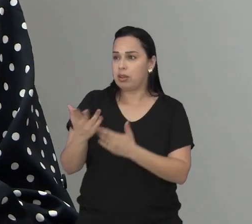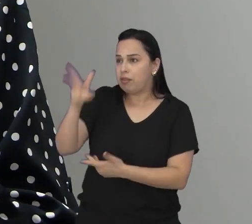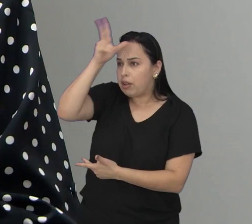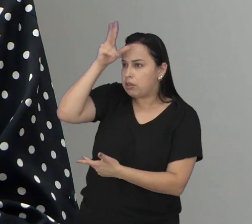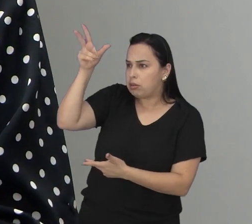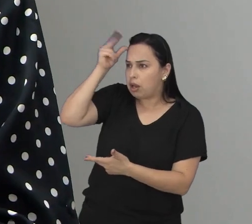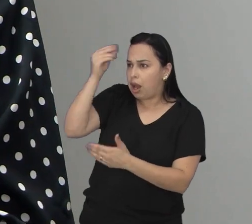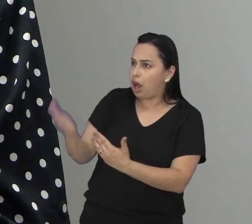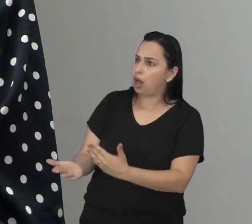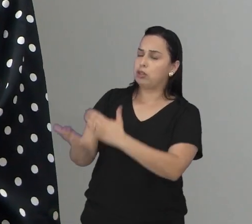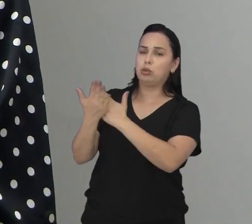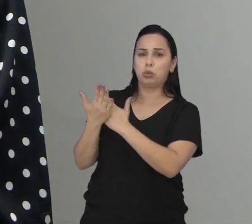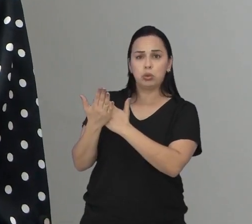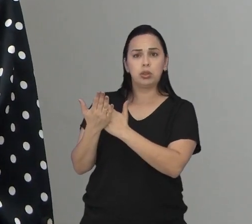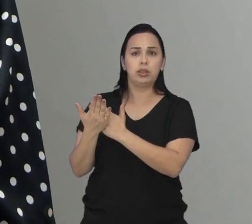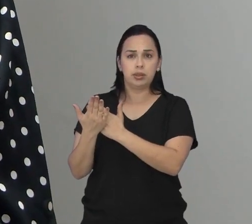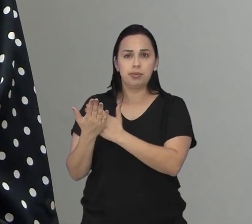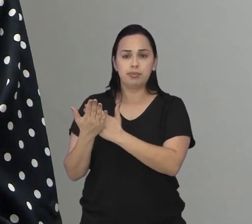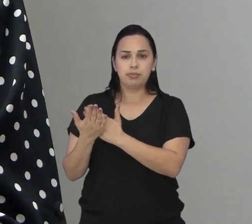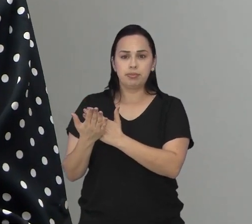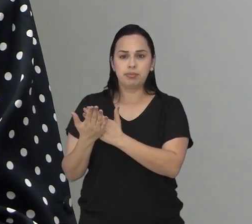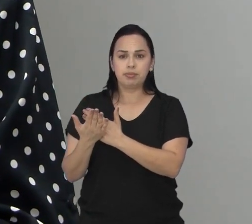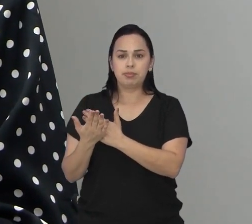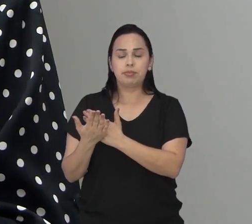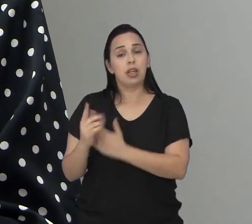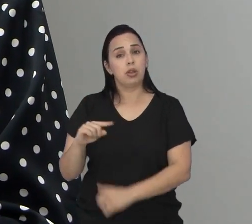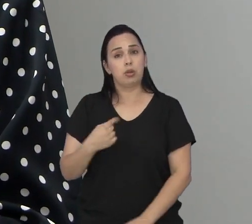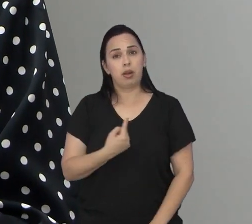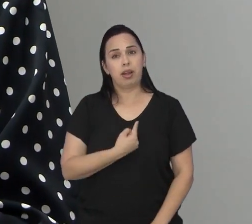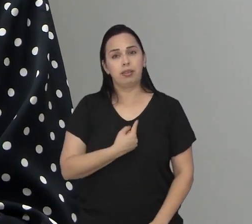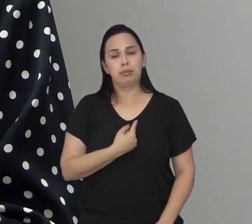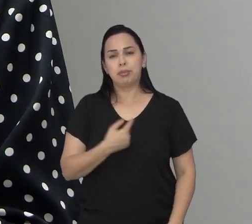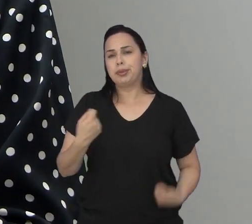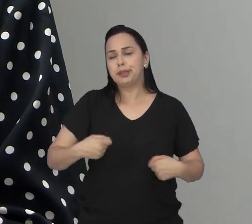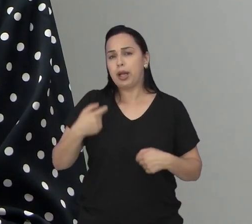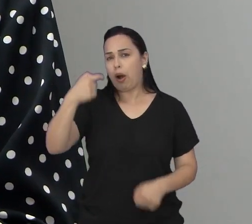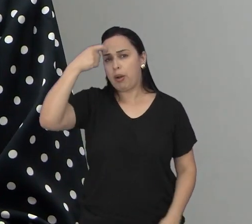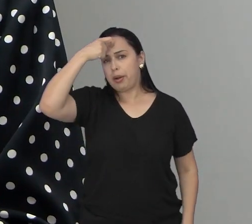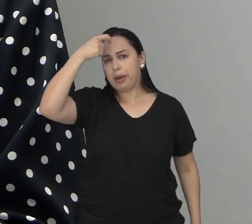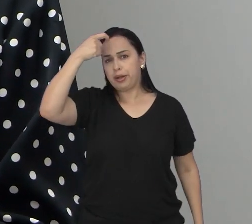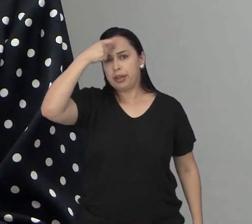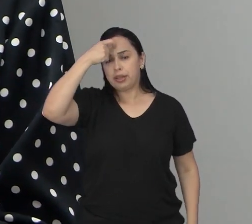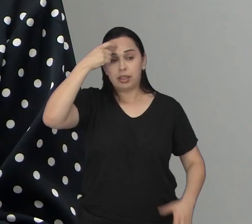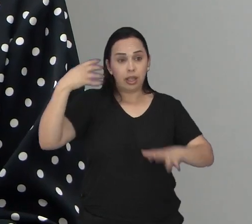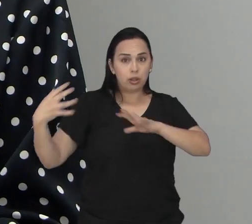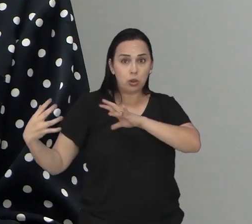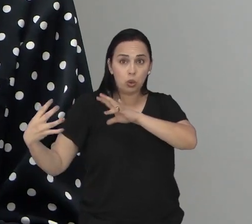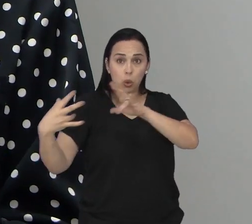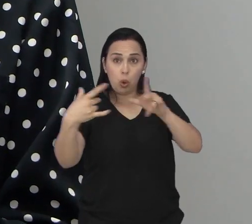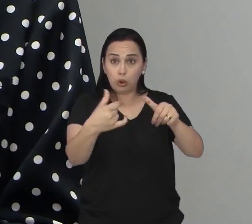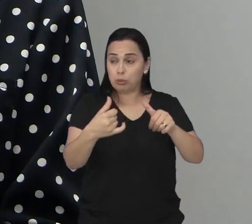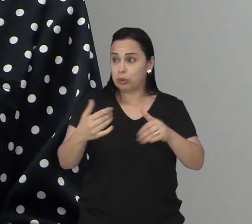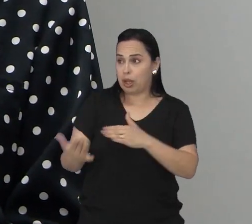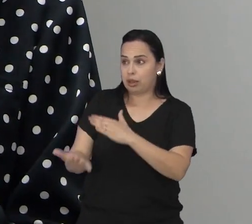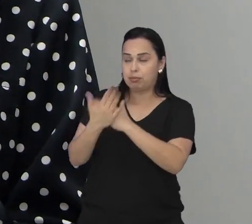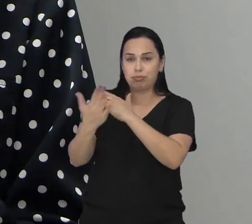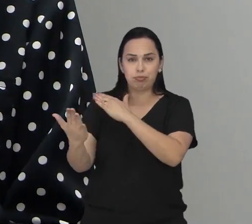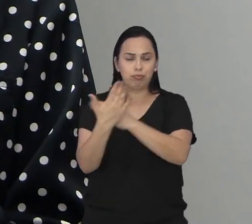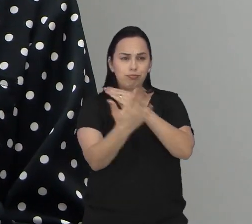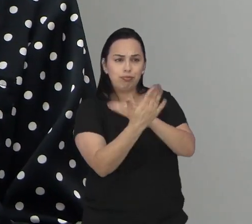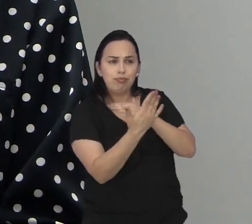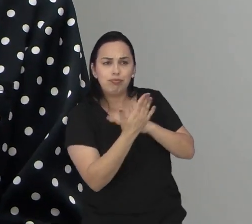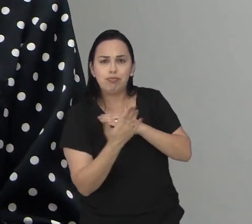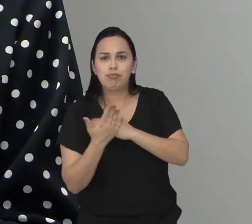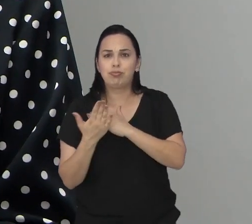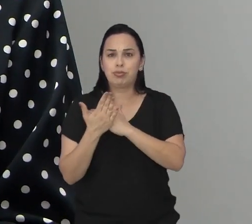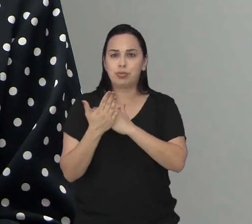parte. Poder público, vão fazer a sua parte. E nós temos que ter a consciência que são a parte de todos, que é do poder público,